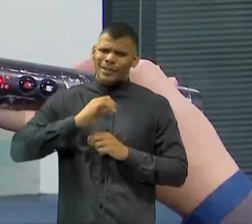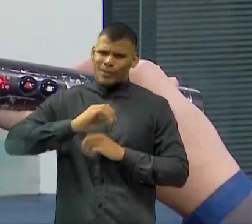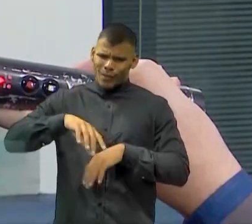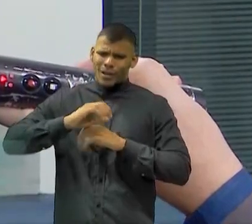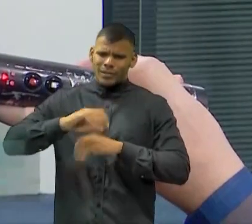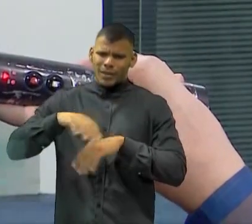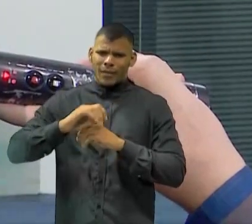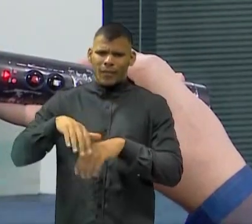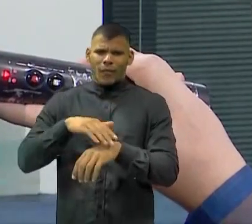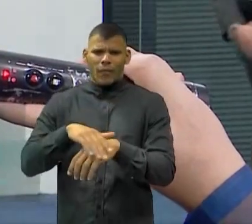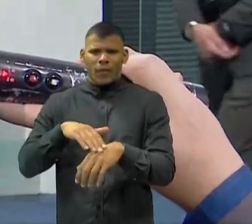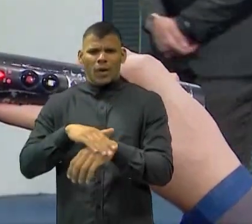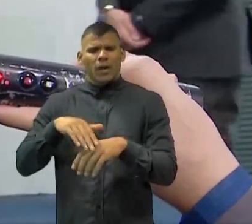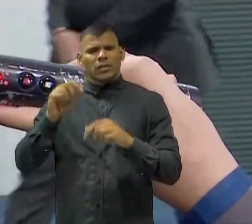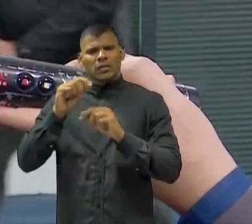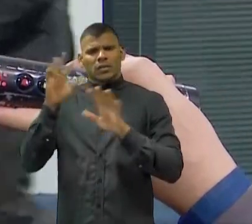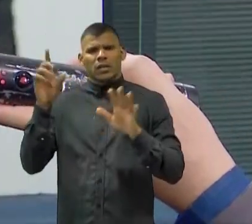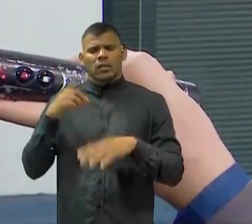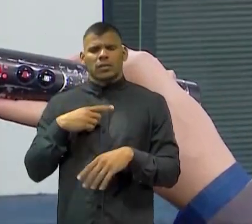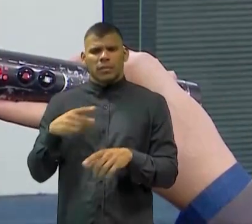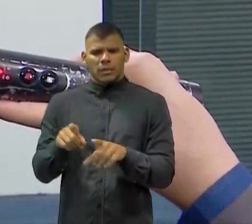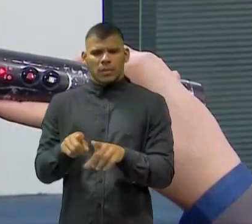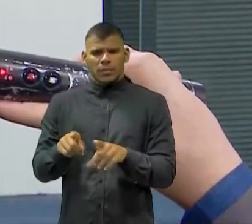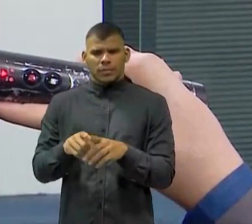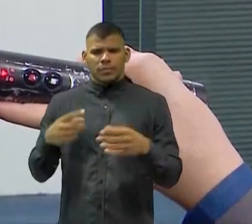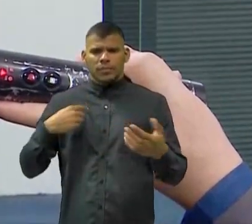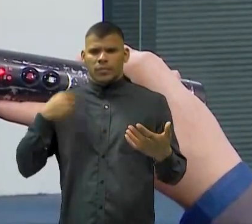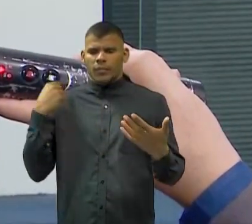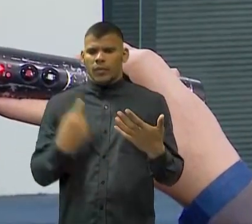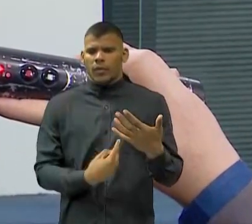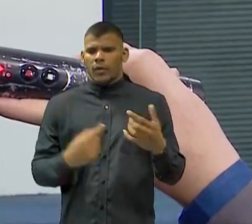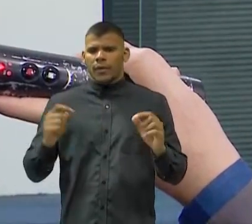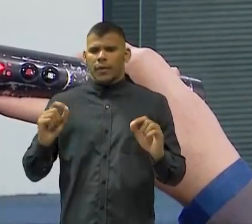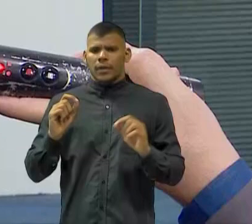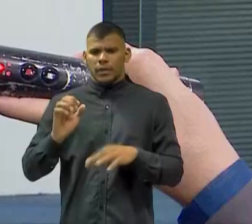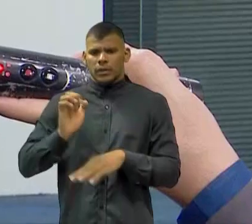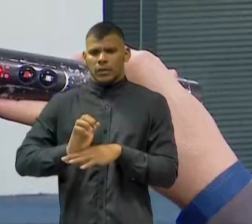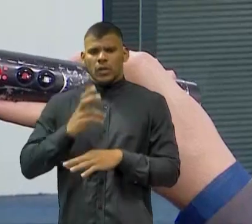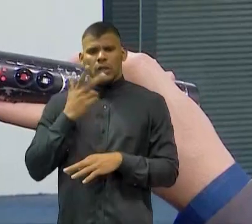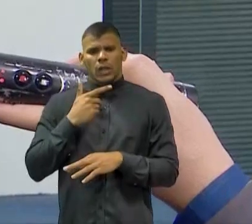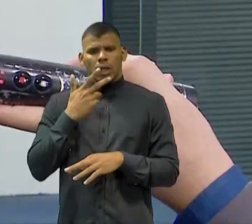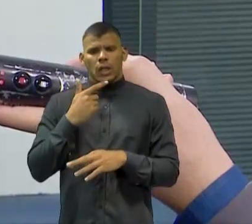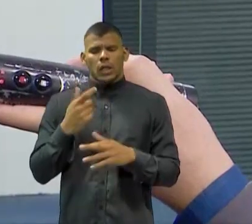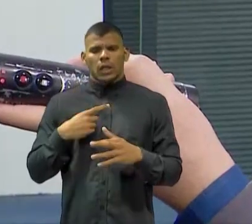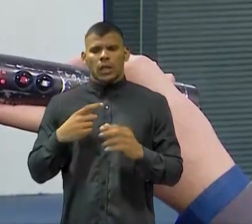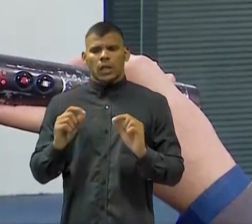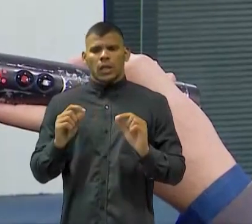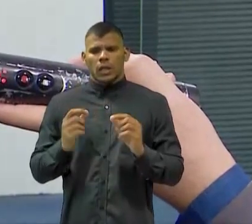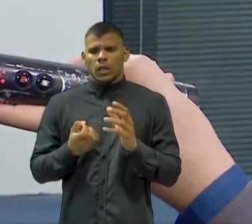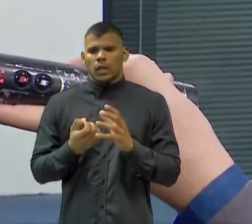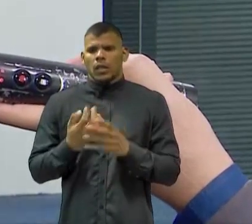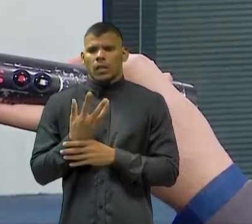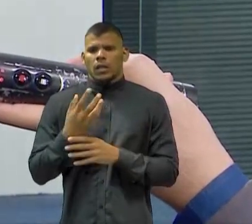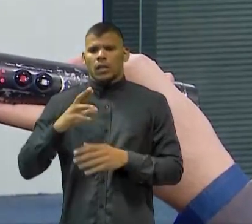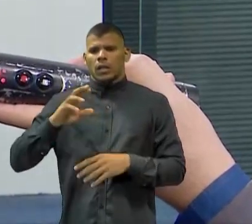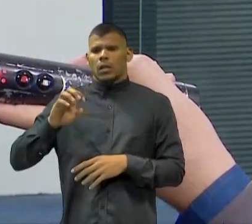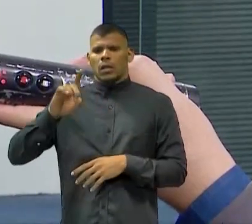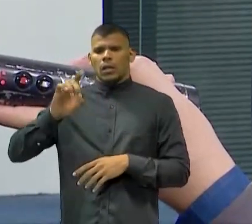dos esclarecimentos, e a gente está formando aqui no Ceará essa rede, né? Cada vez mais casas da